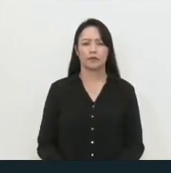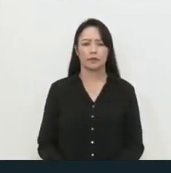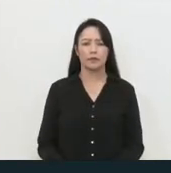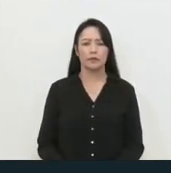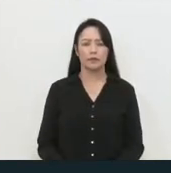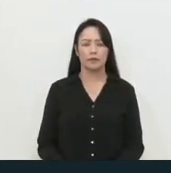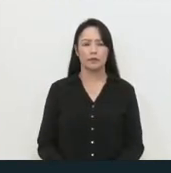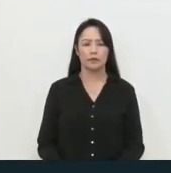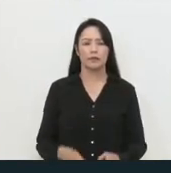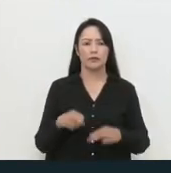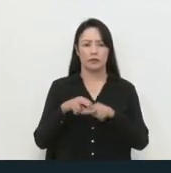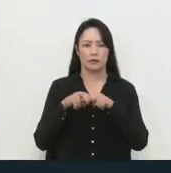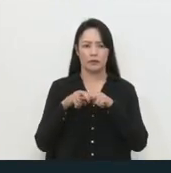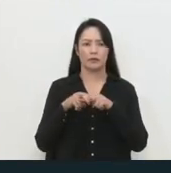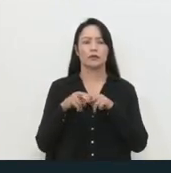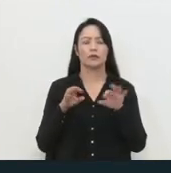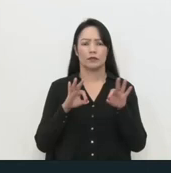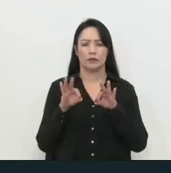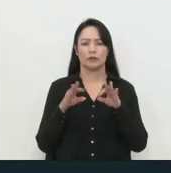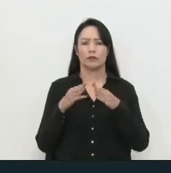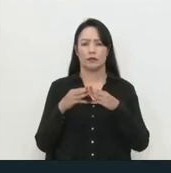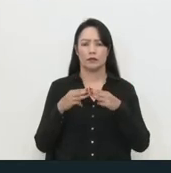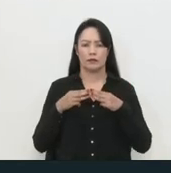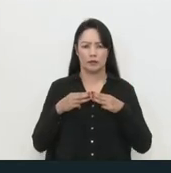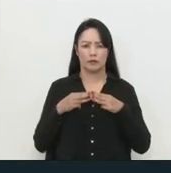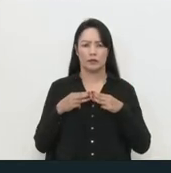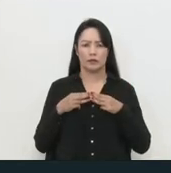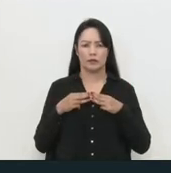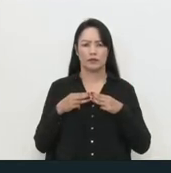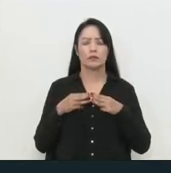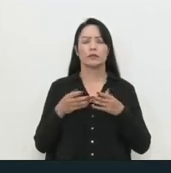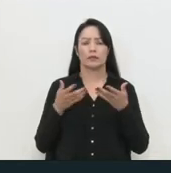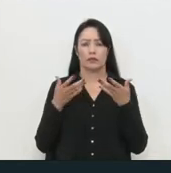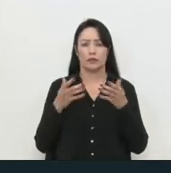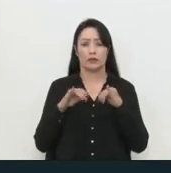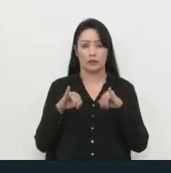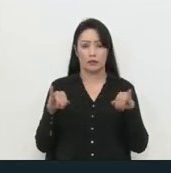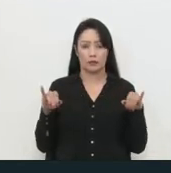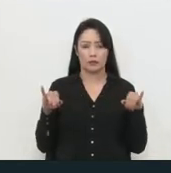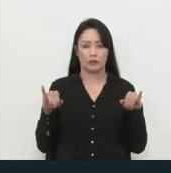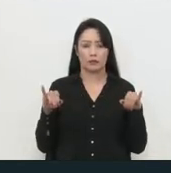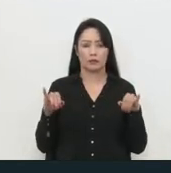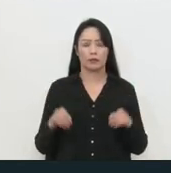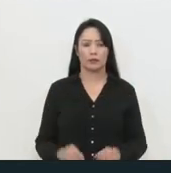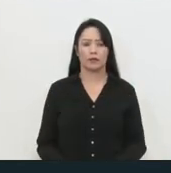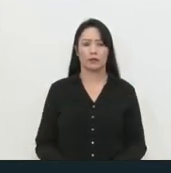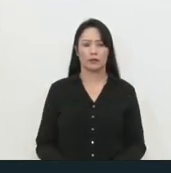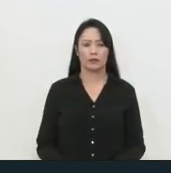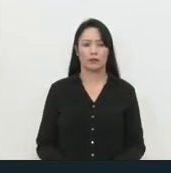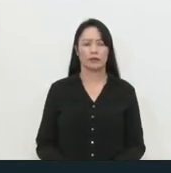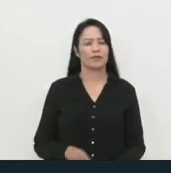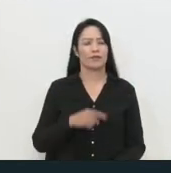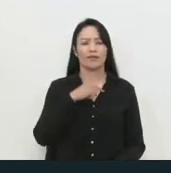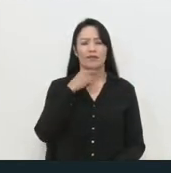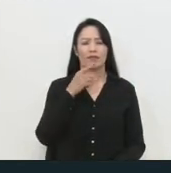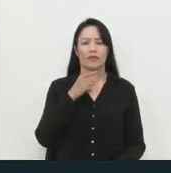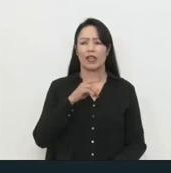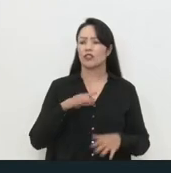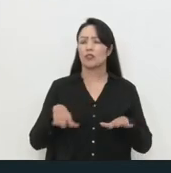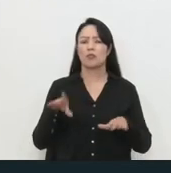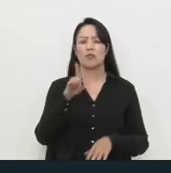eu fiz essa Moção e quero dizer que não dá para silenciar